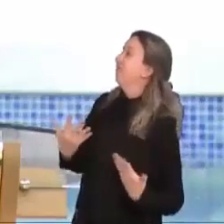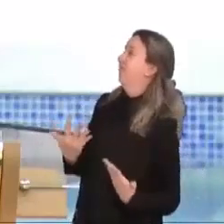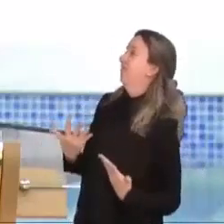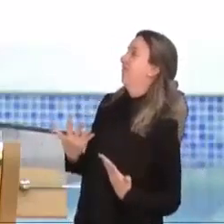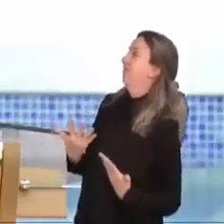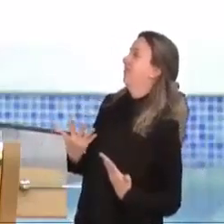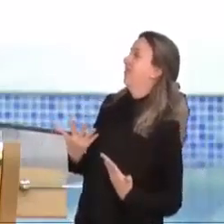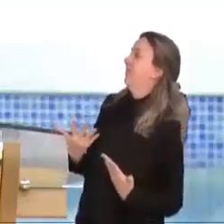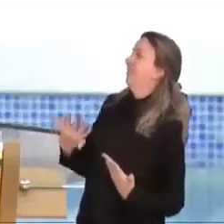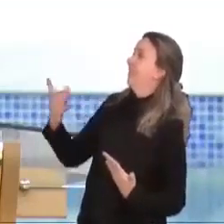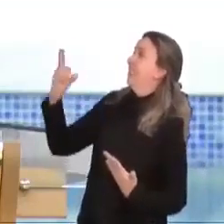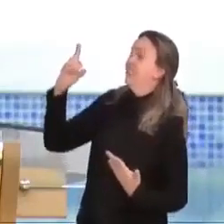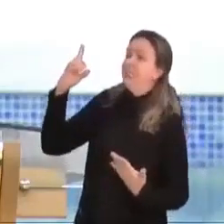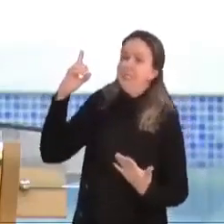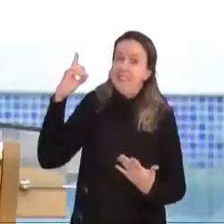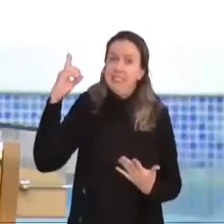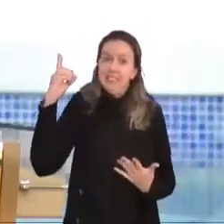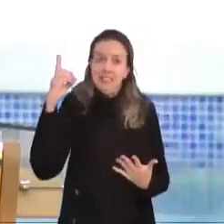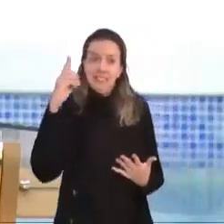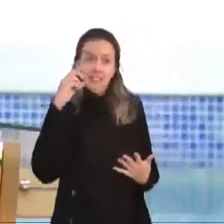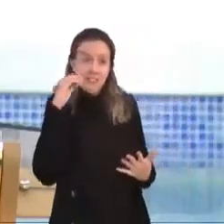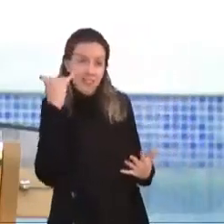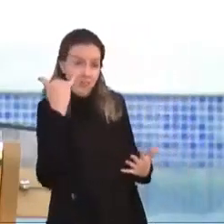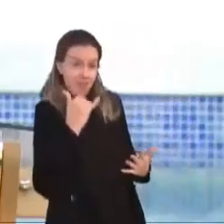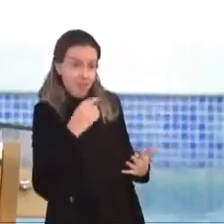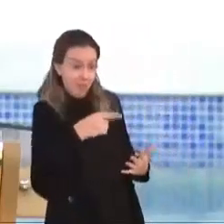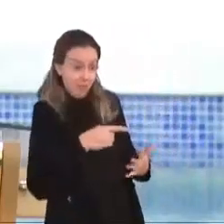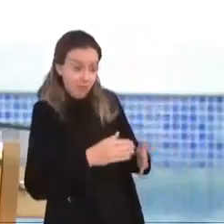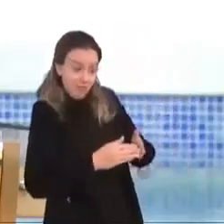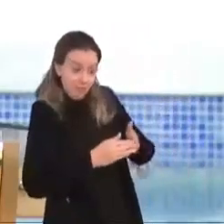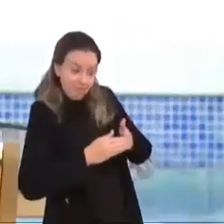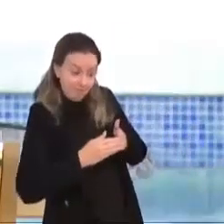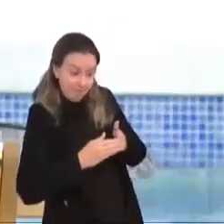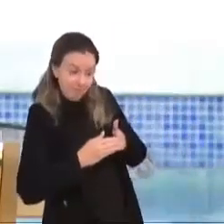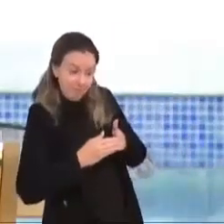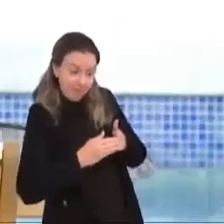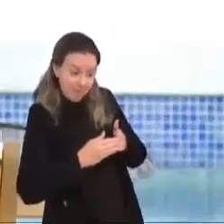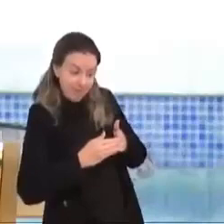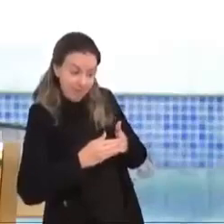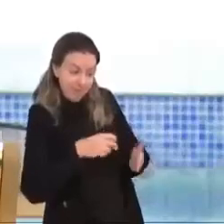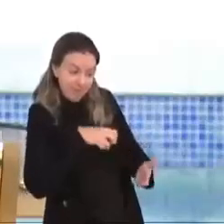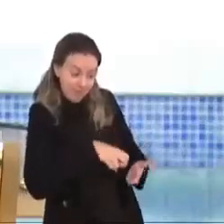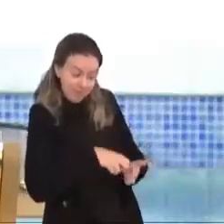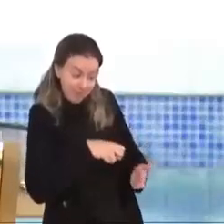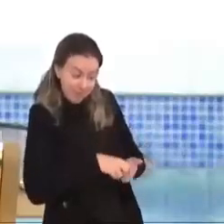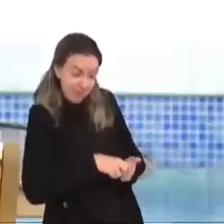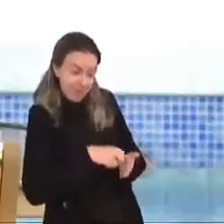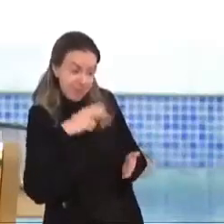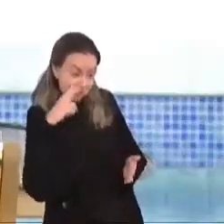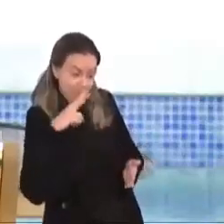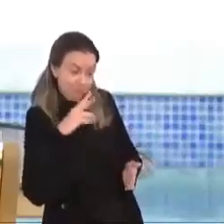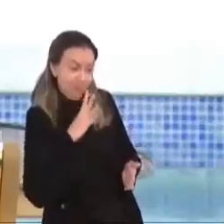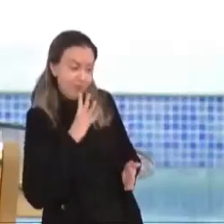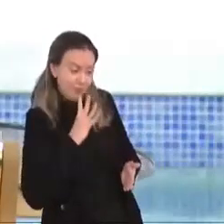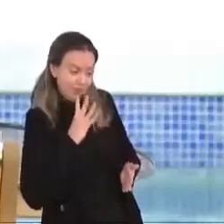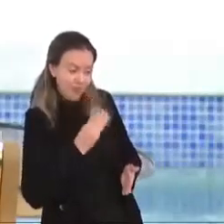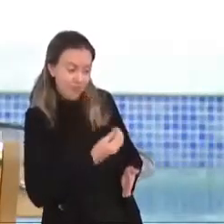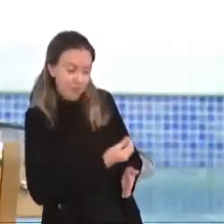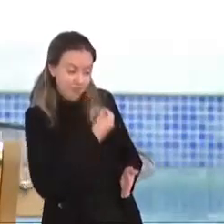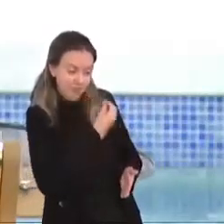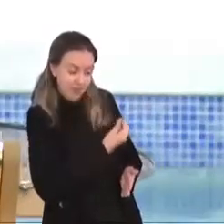não. O profeta não estava na beira da praia de férias, não. O profeta estava na